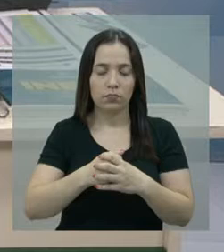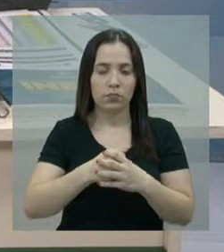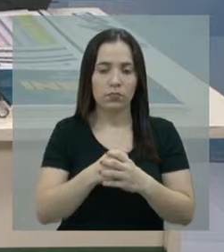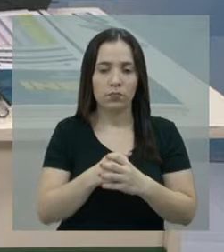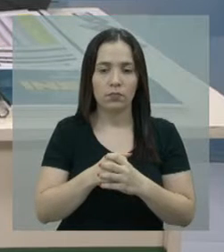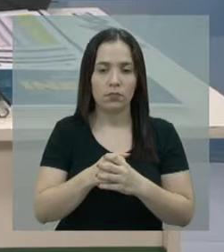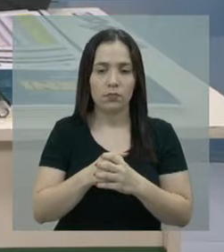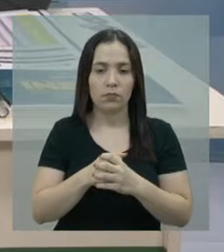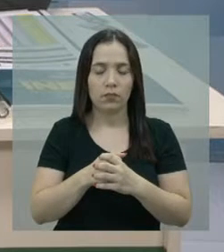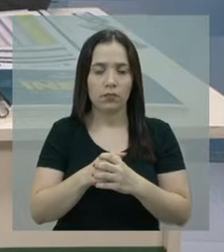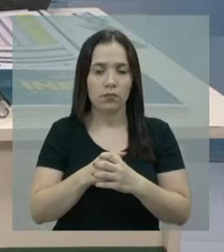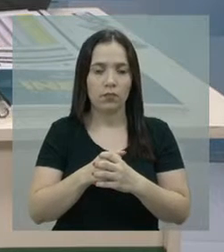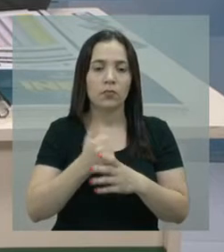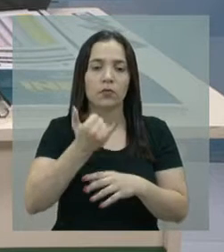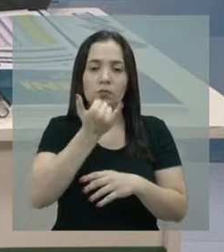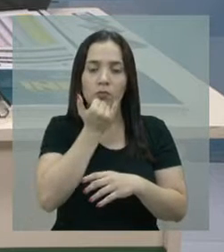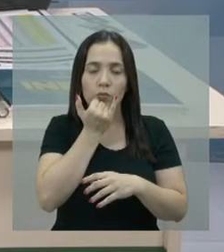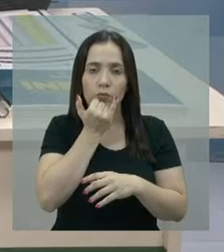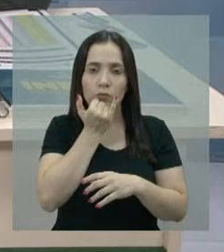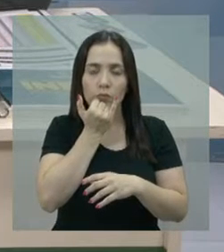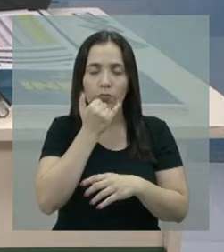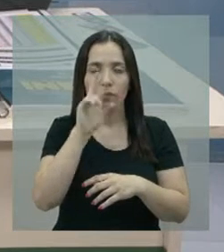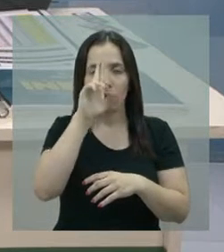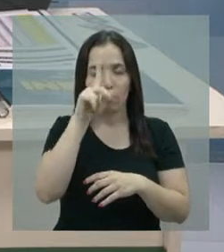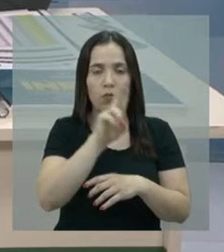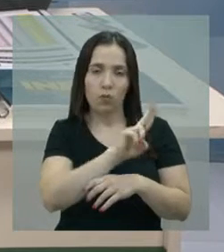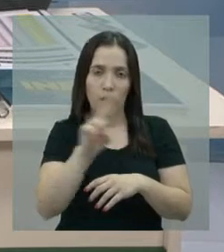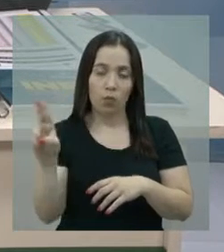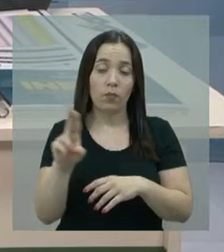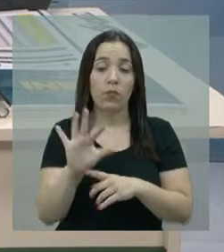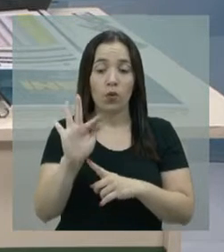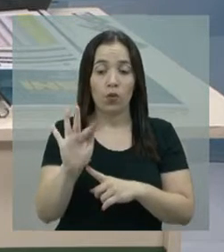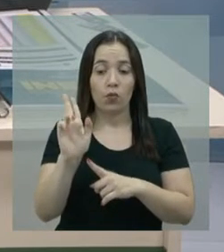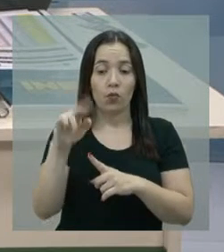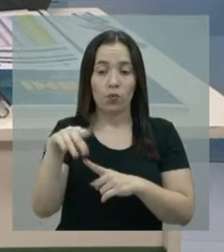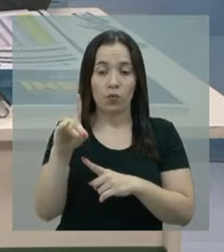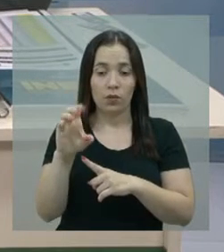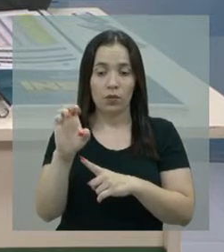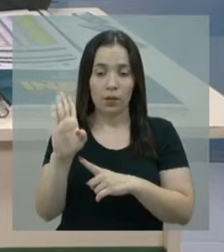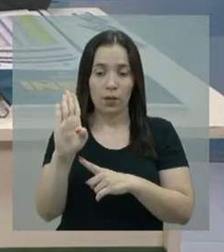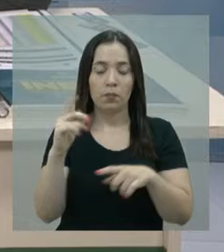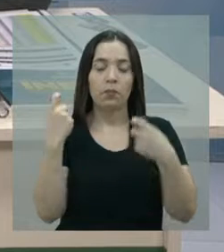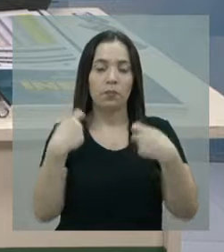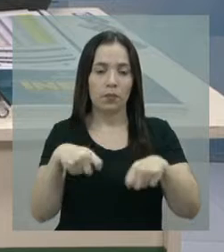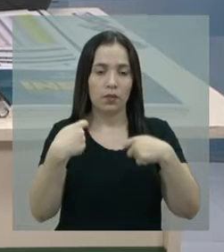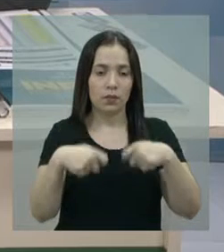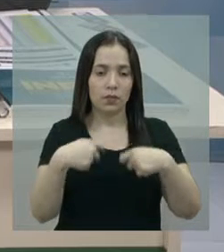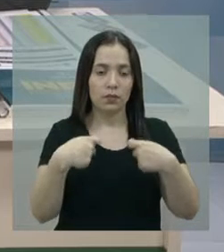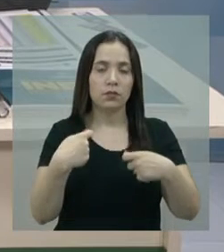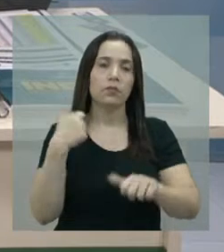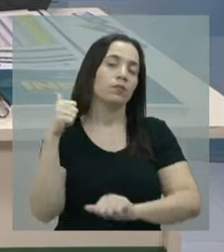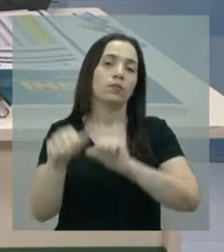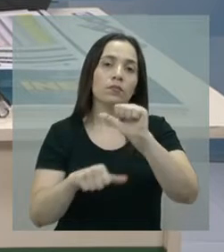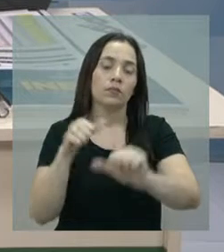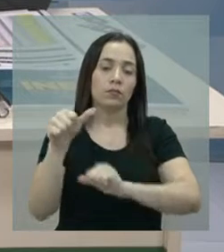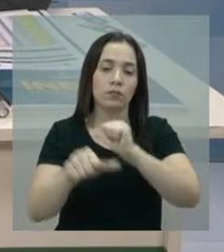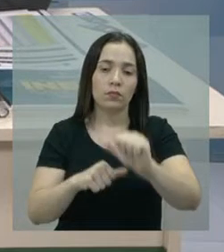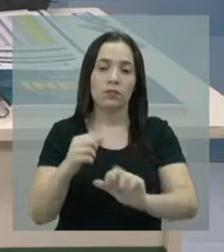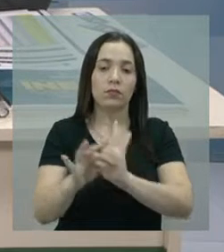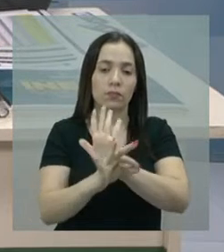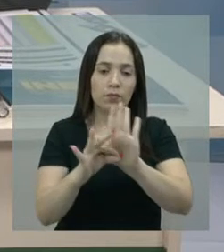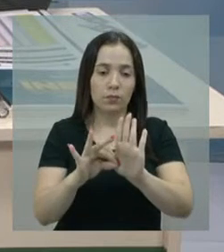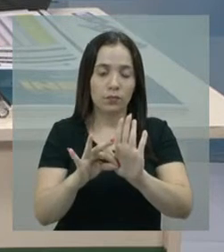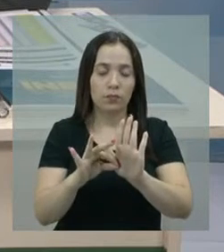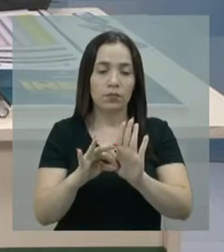no início? Você falou IDEB. Então, perdão aí você, eu estava falando do IDEB. O Fundeb precisa ser renovado.